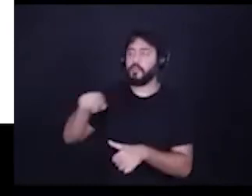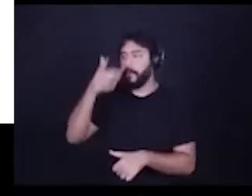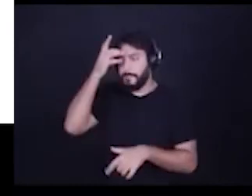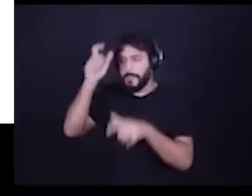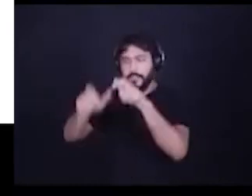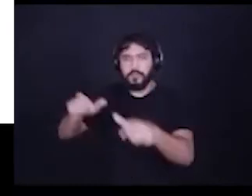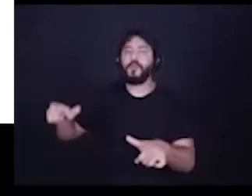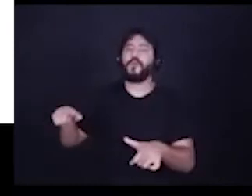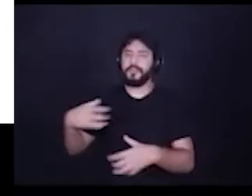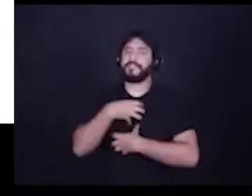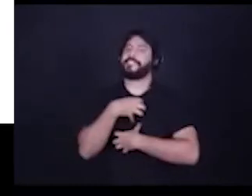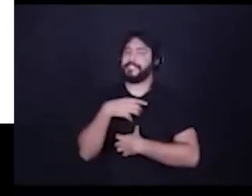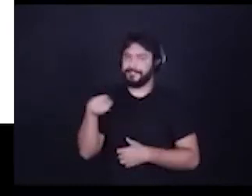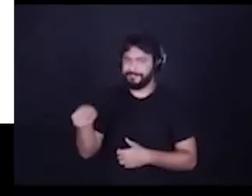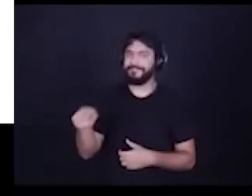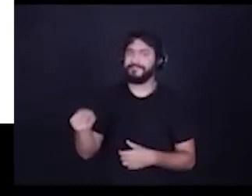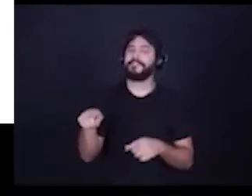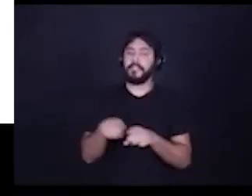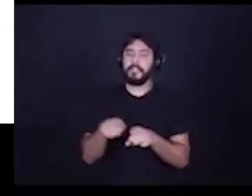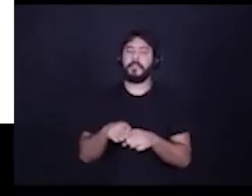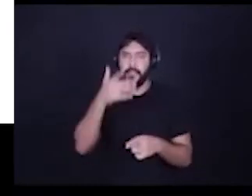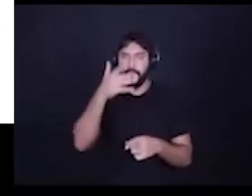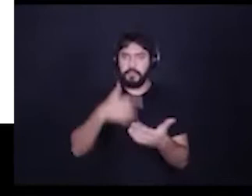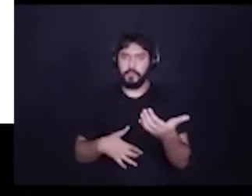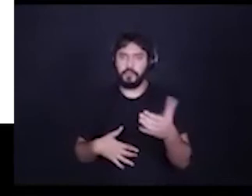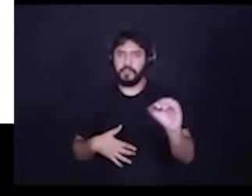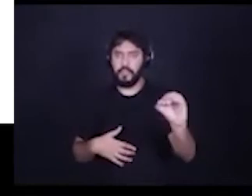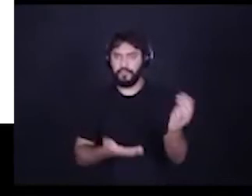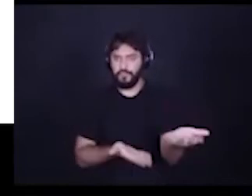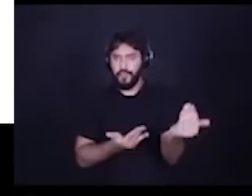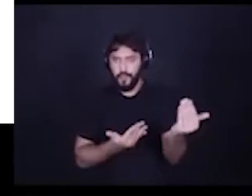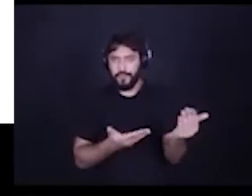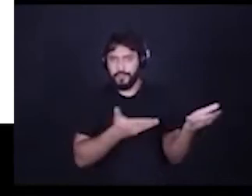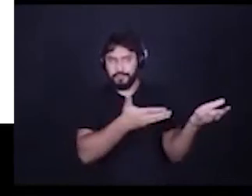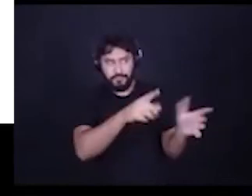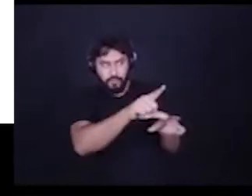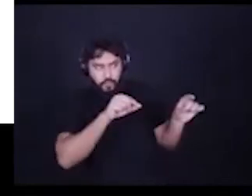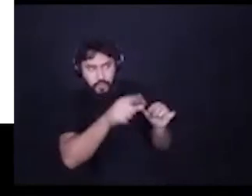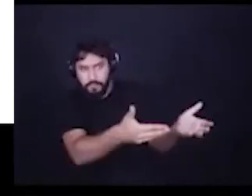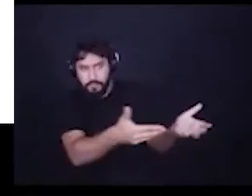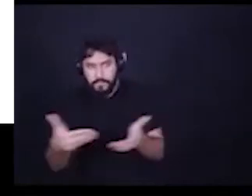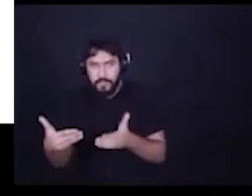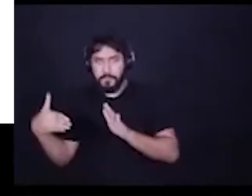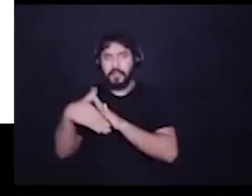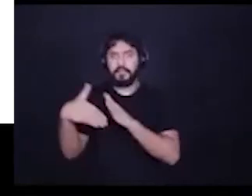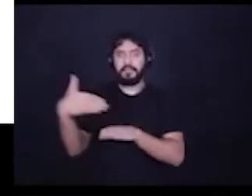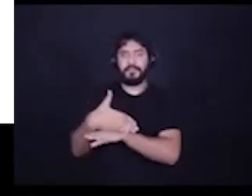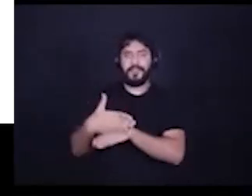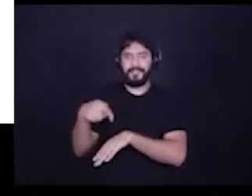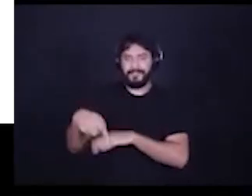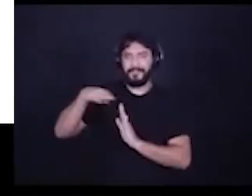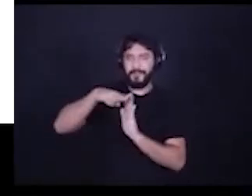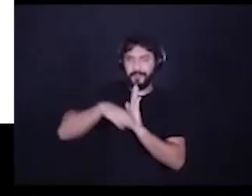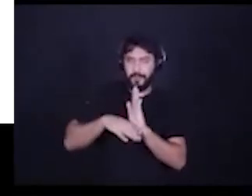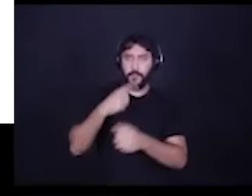da redação e esses 10 jovens que seriam escolhidos para participar do programa ao longo desse 1 ano.